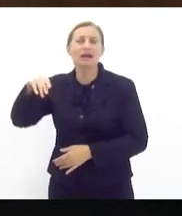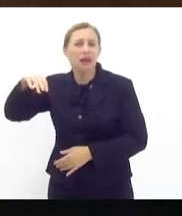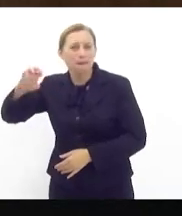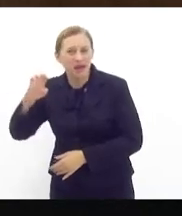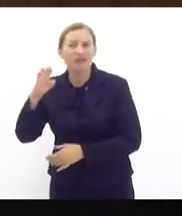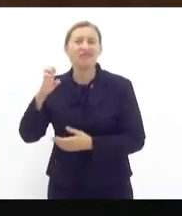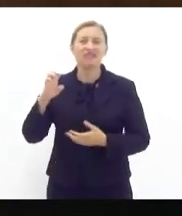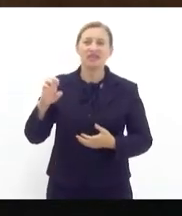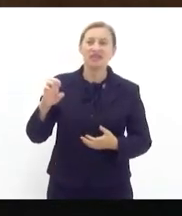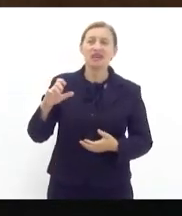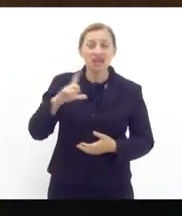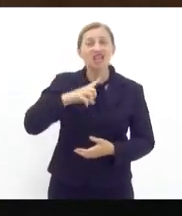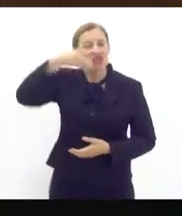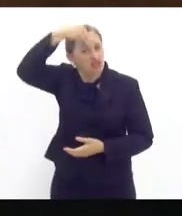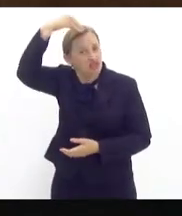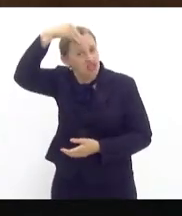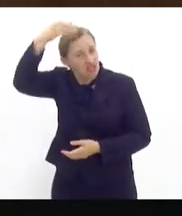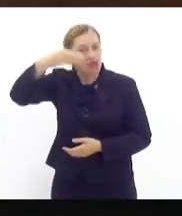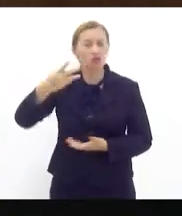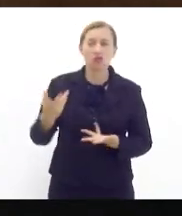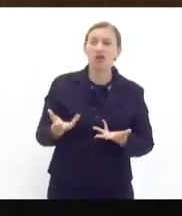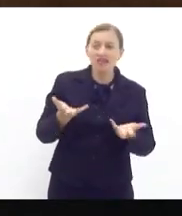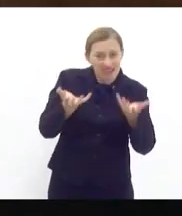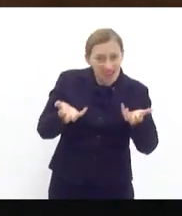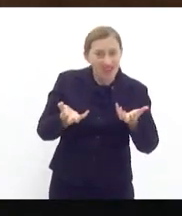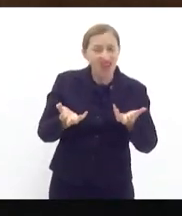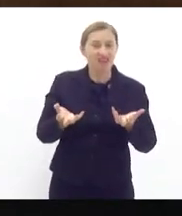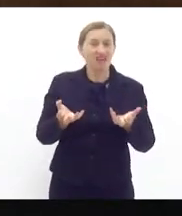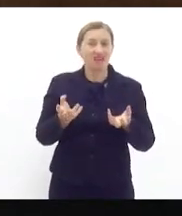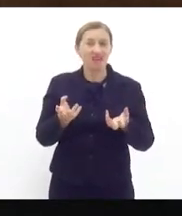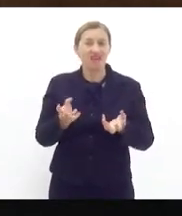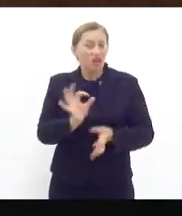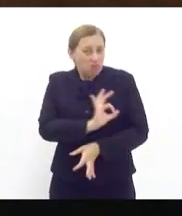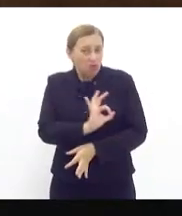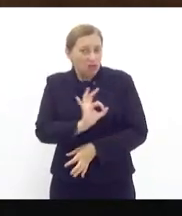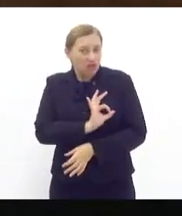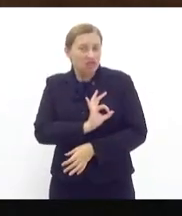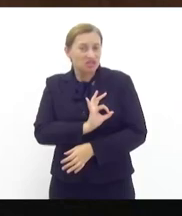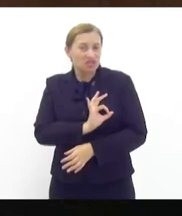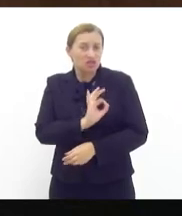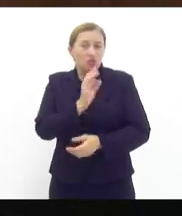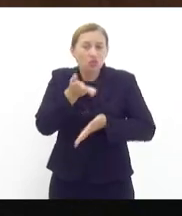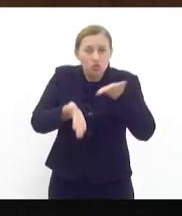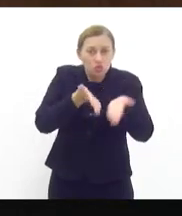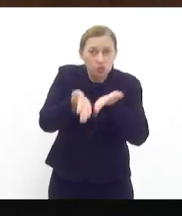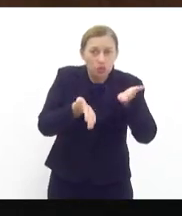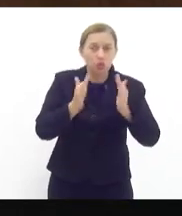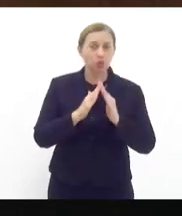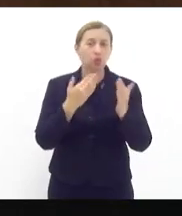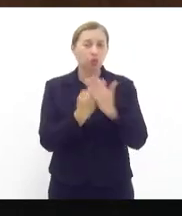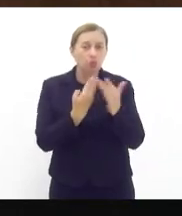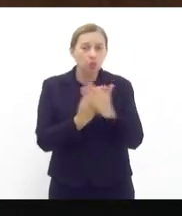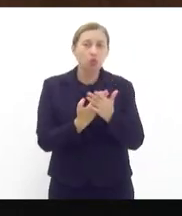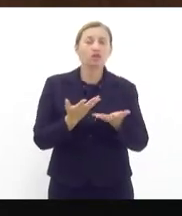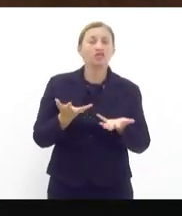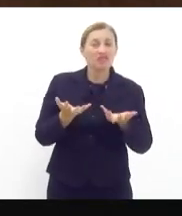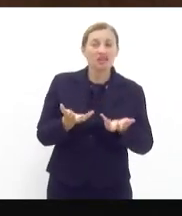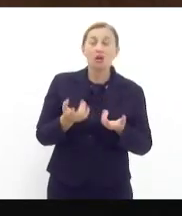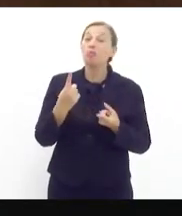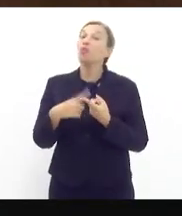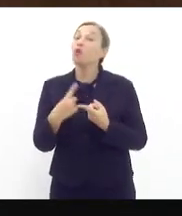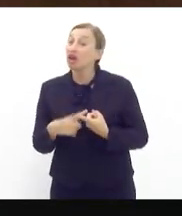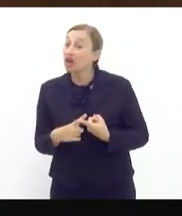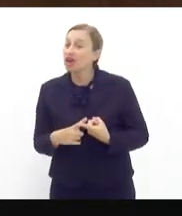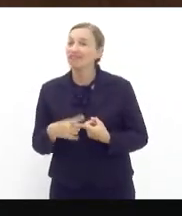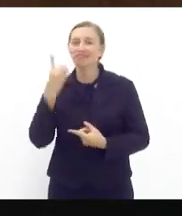mãe que tem sobrinho afilhado que é seu ente querido seguro nas escolas até porque